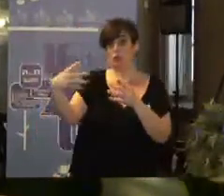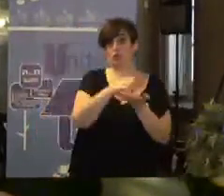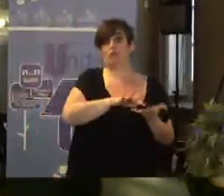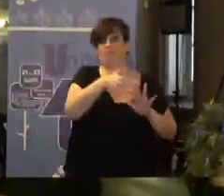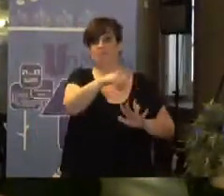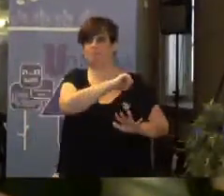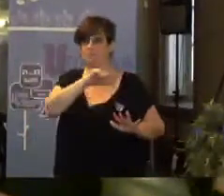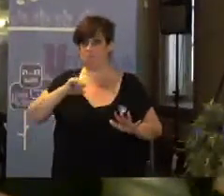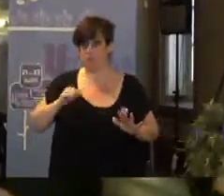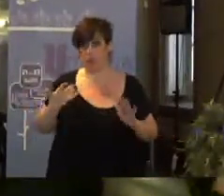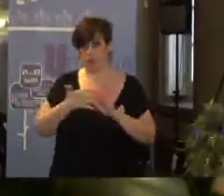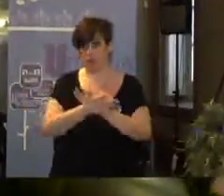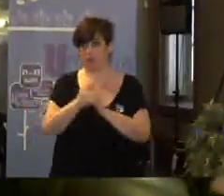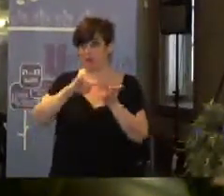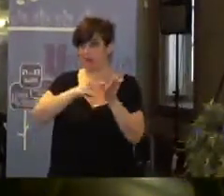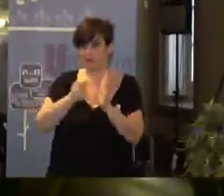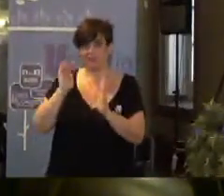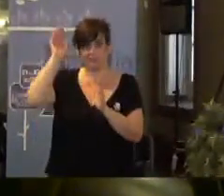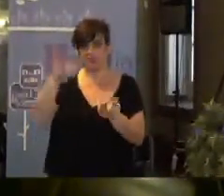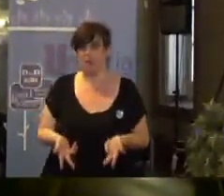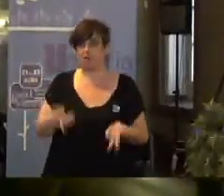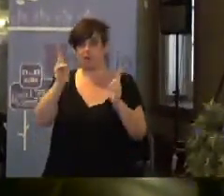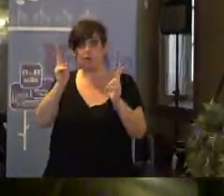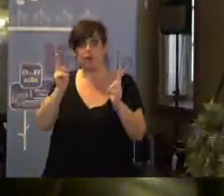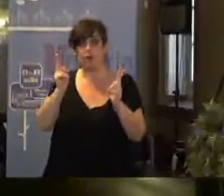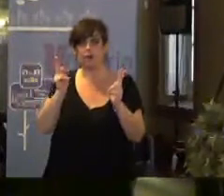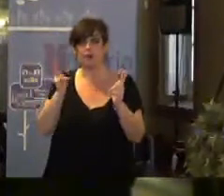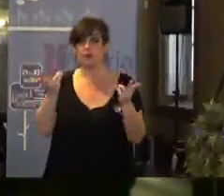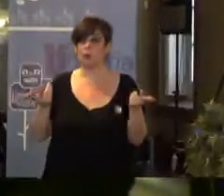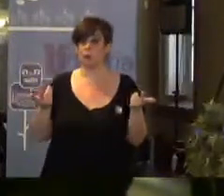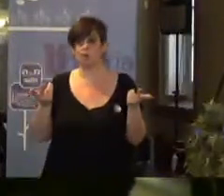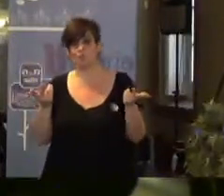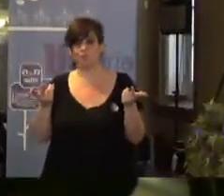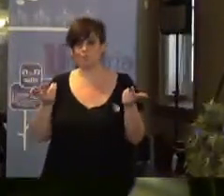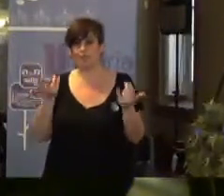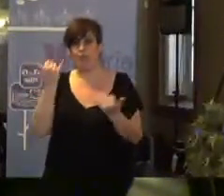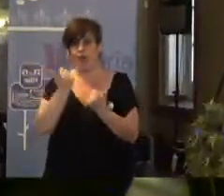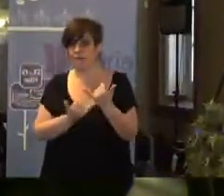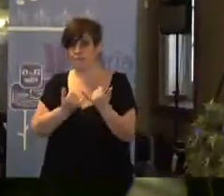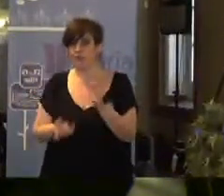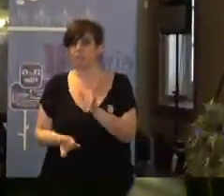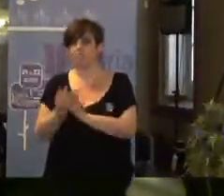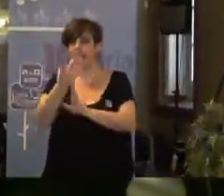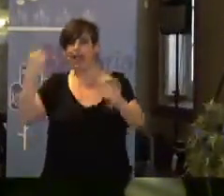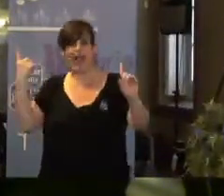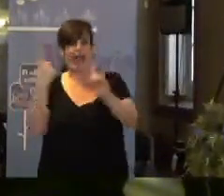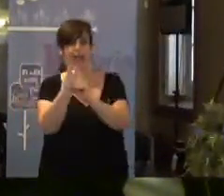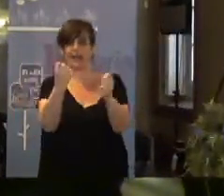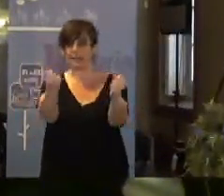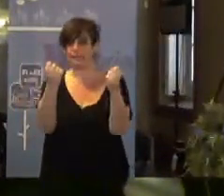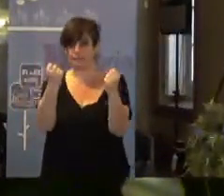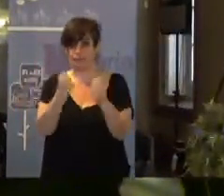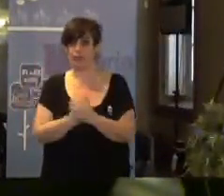com os sistemas democráticos que corresponde a um ataque fortíssimo do ponto de vista dos ataques dos